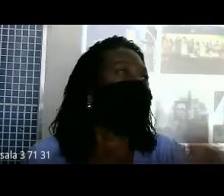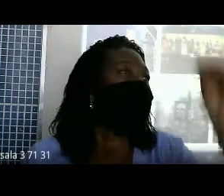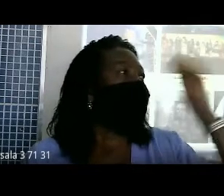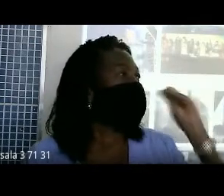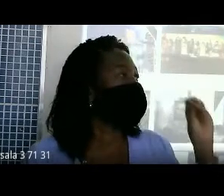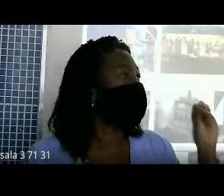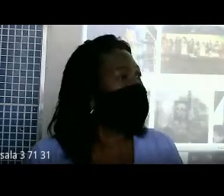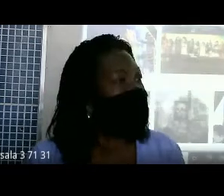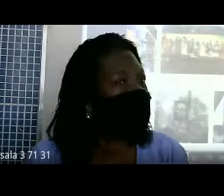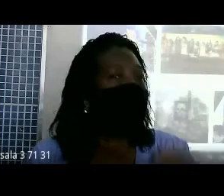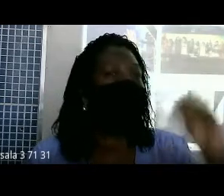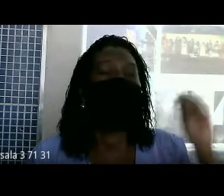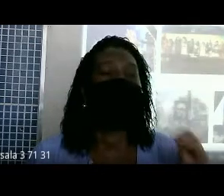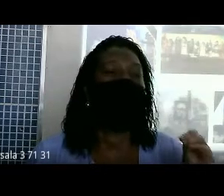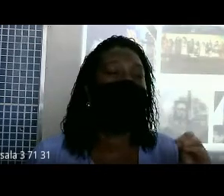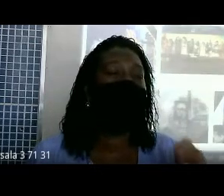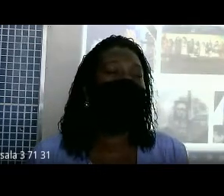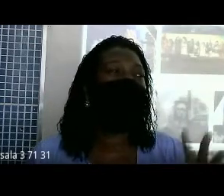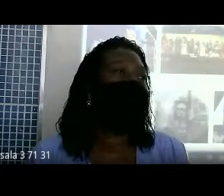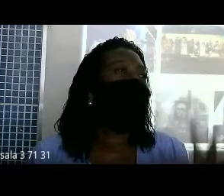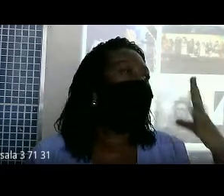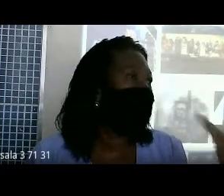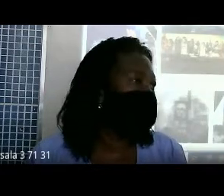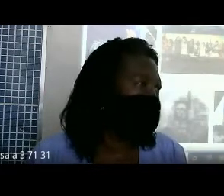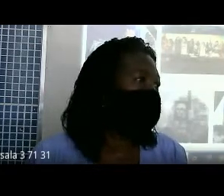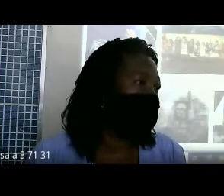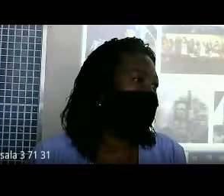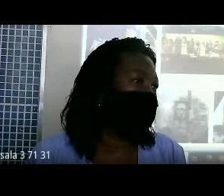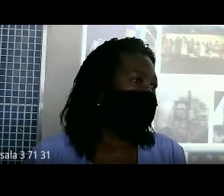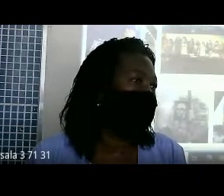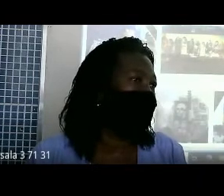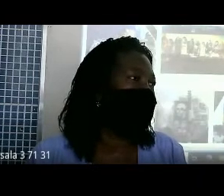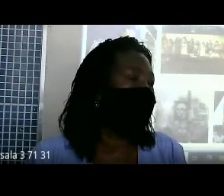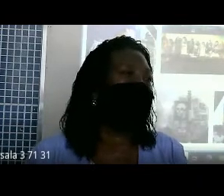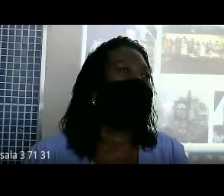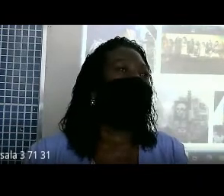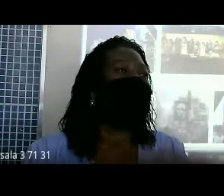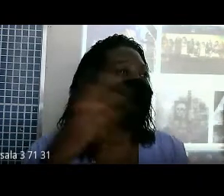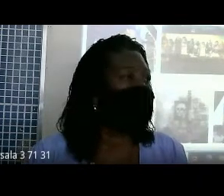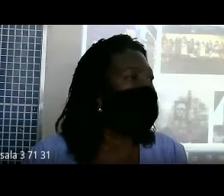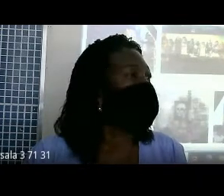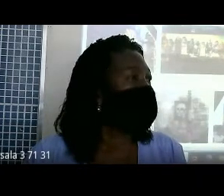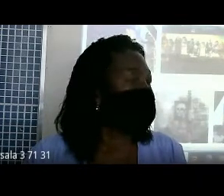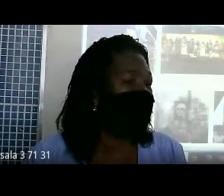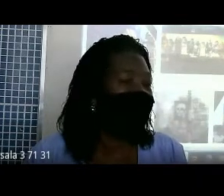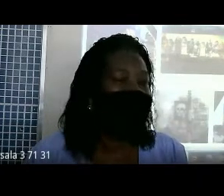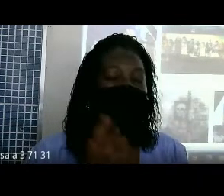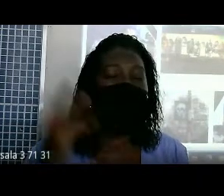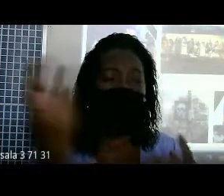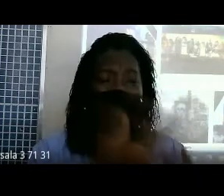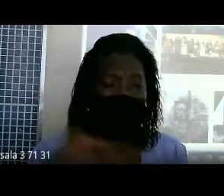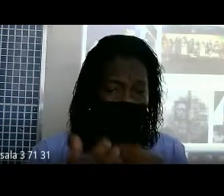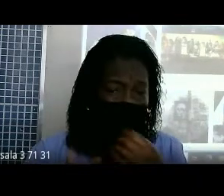puxar o seu traço, o seu jeito de pintar, porque é único também. Tá? Pode ser até parecido com os outros.